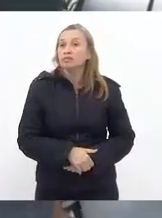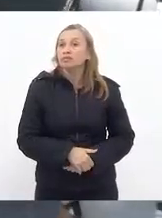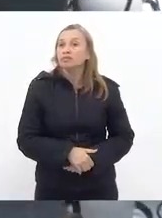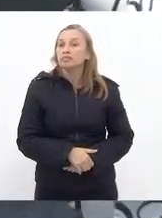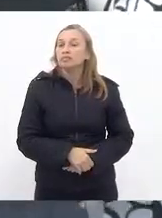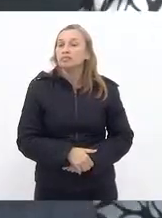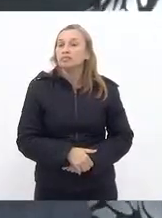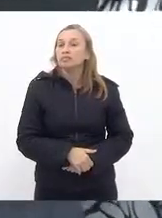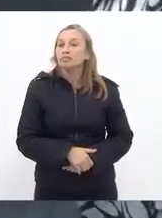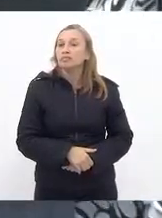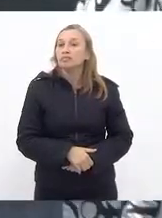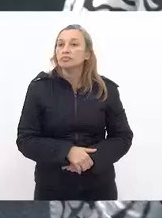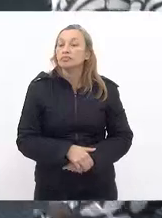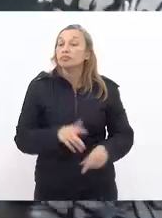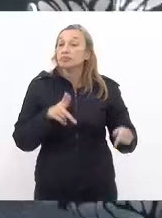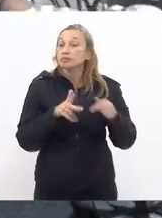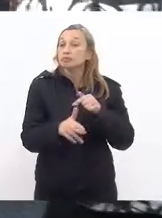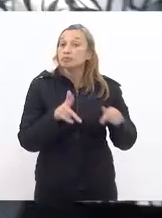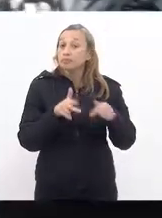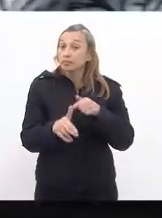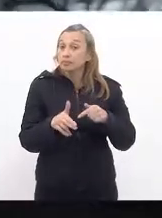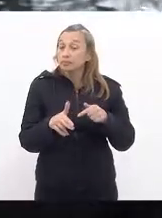medidas restritivas